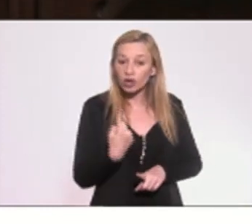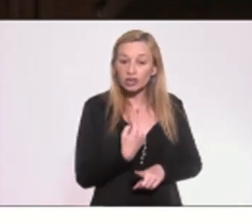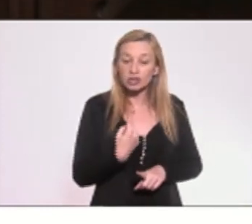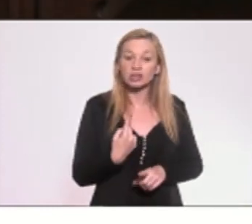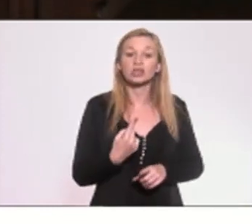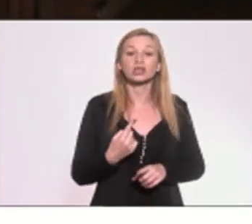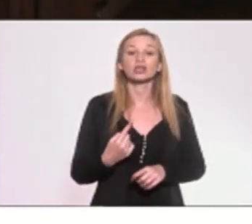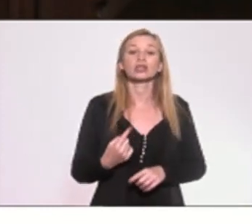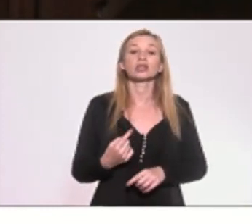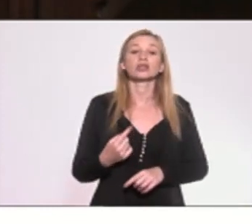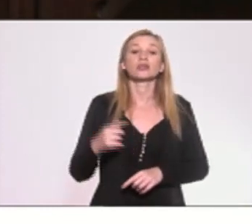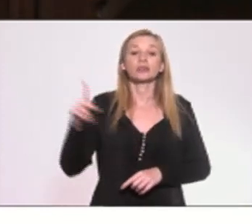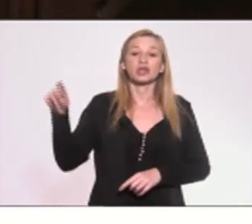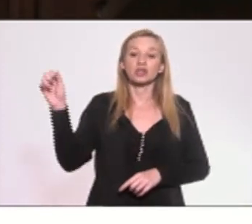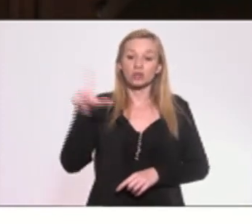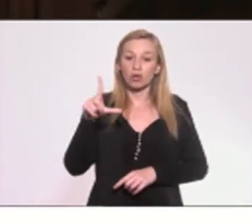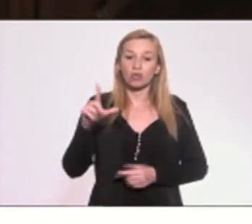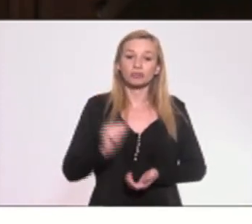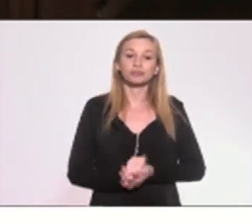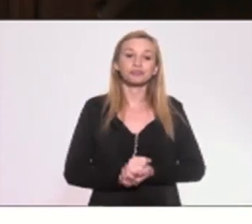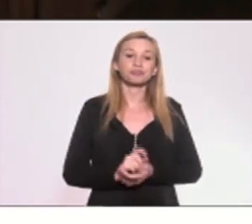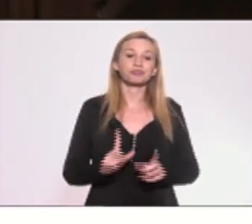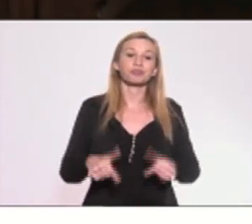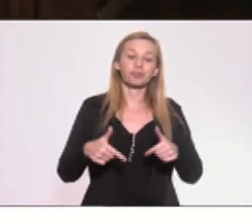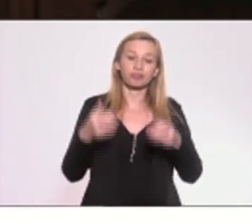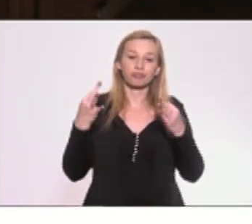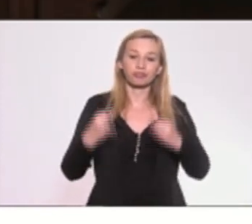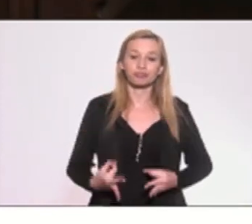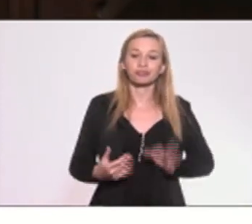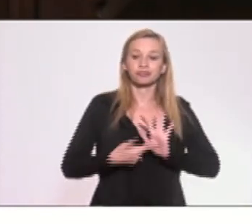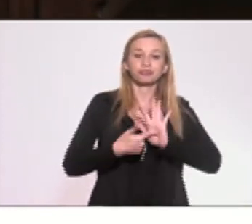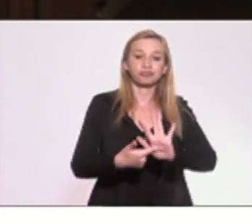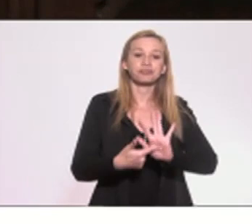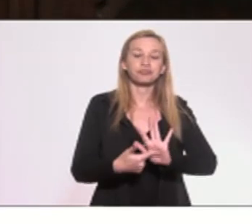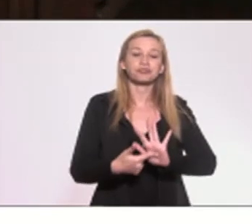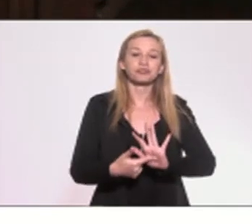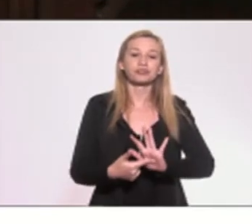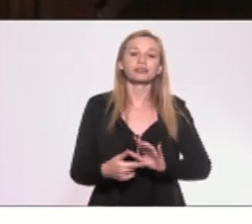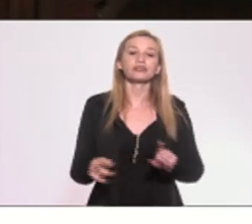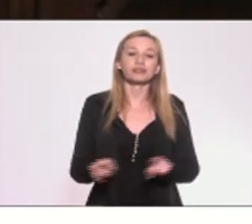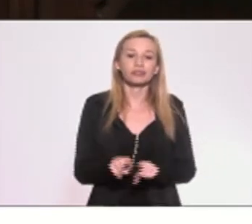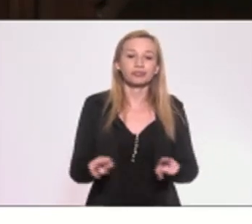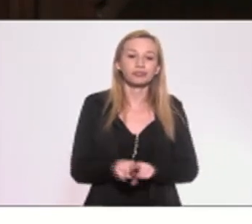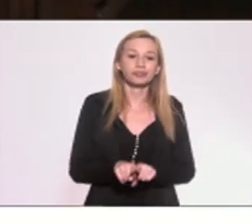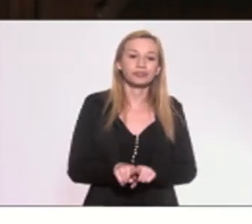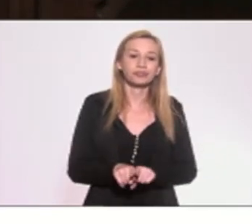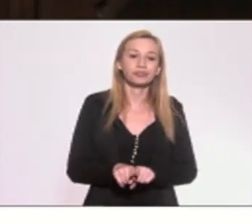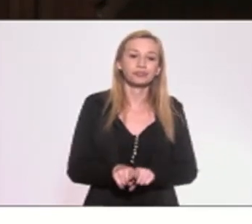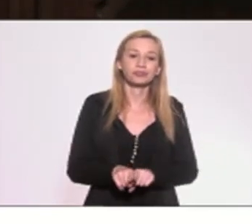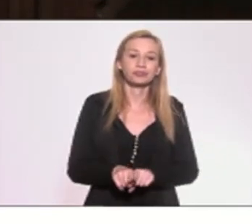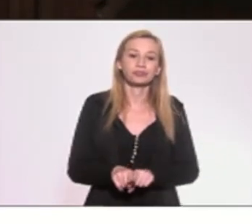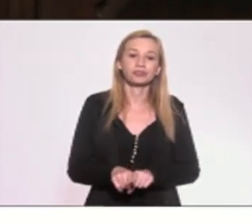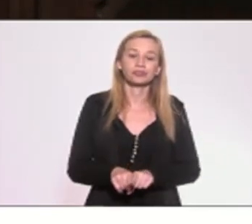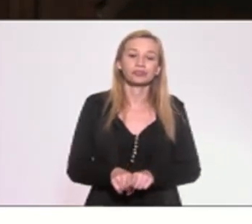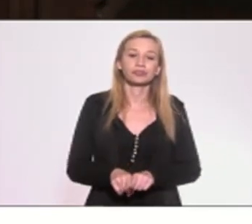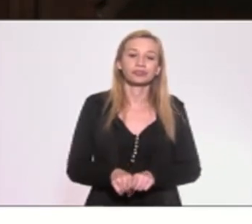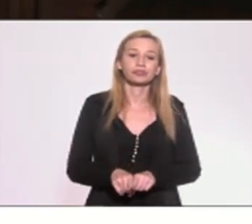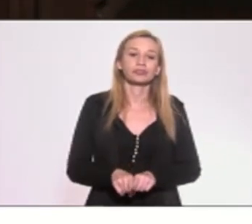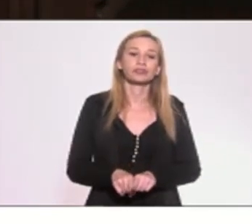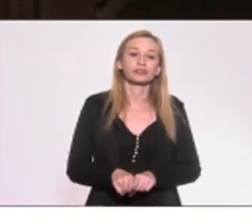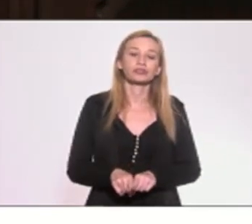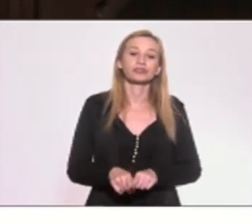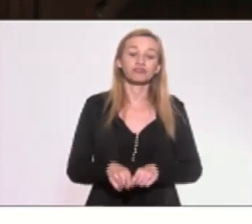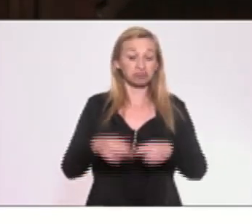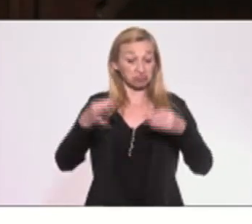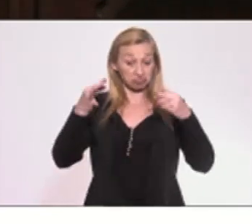bancada, a bancada do PSOL, age com transparência e age também com muita coerência diante do que